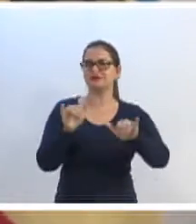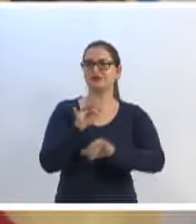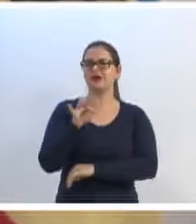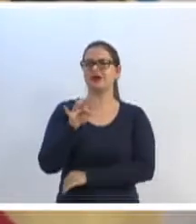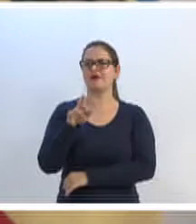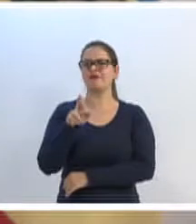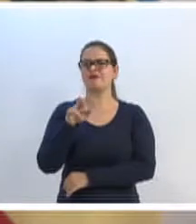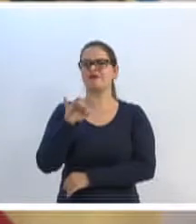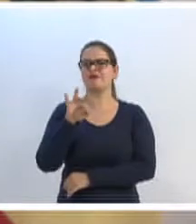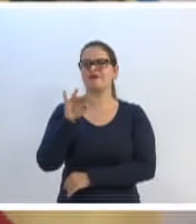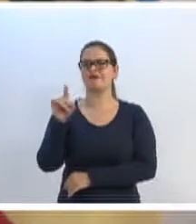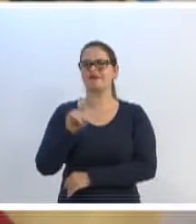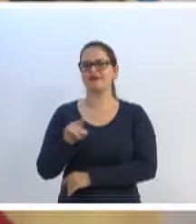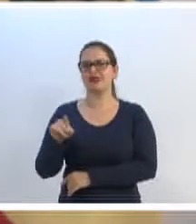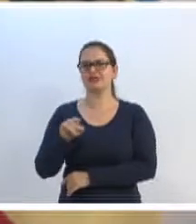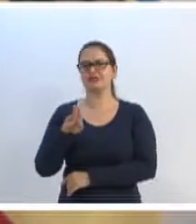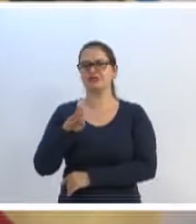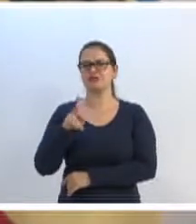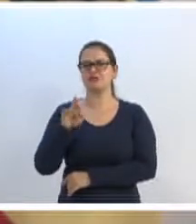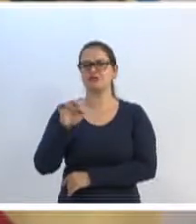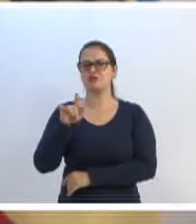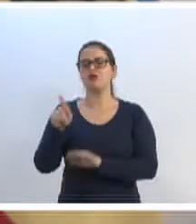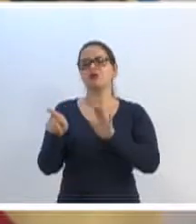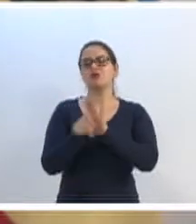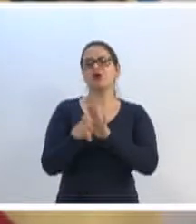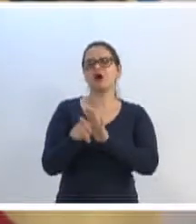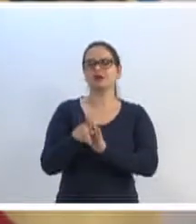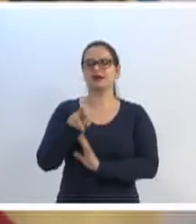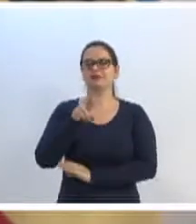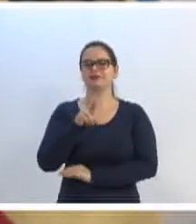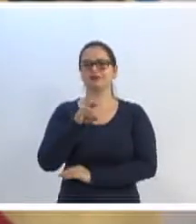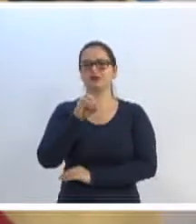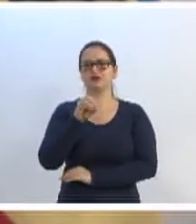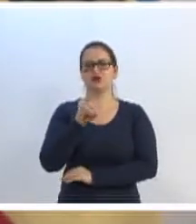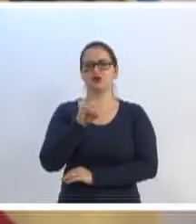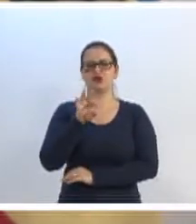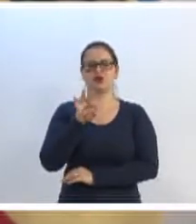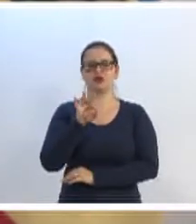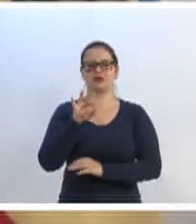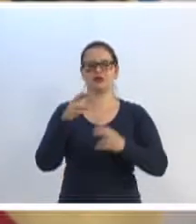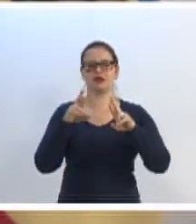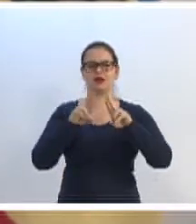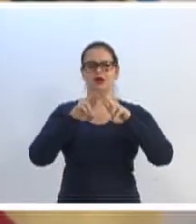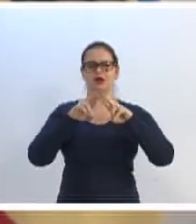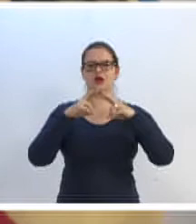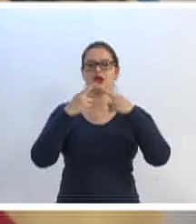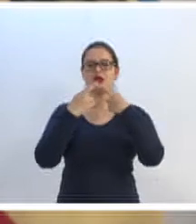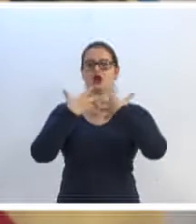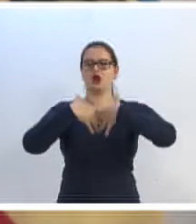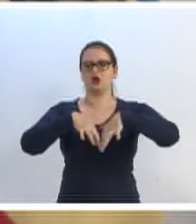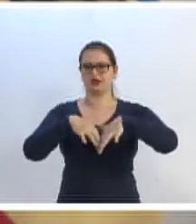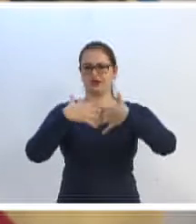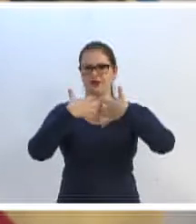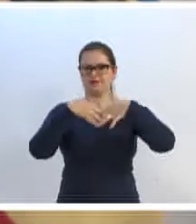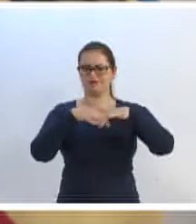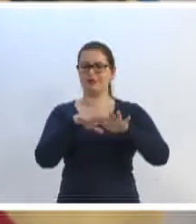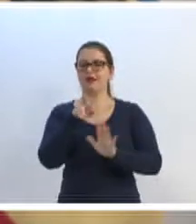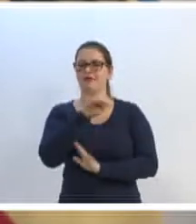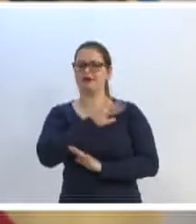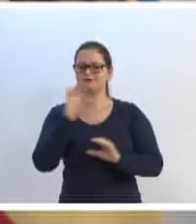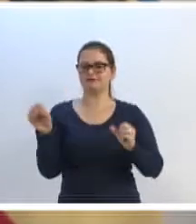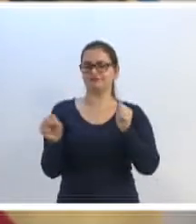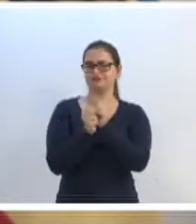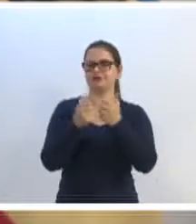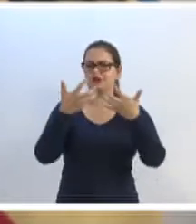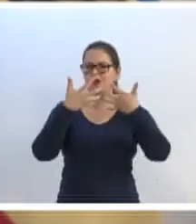Burger, que é uma ação desenvolvida pelo Rotary, que temos aqui a nossa presidente, a Gabi, que é servidora aqui da casa concursada, inclusive sou integrante desse